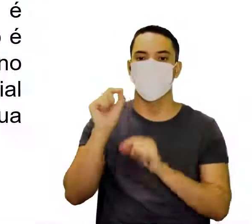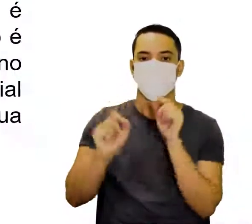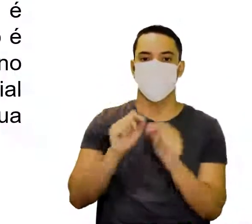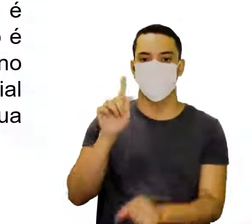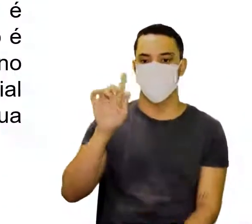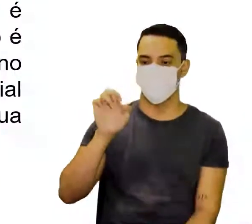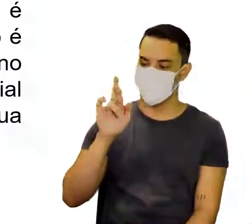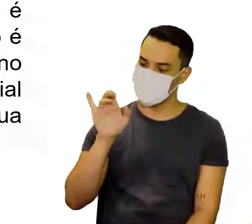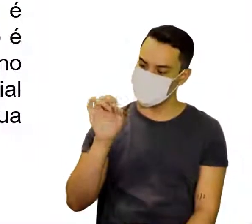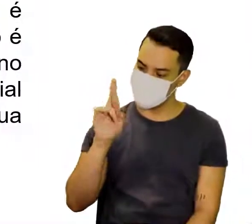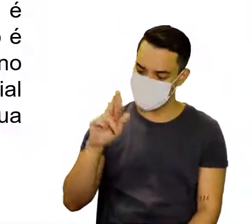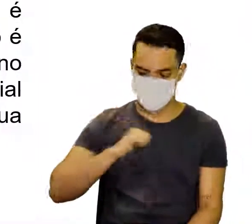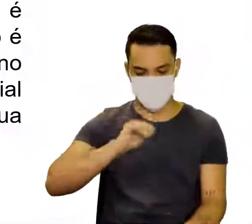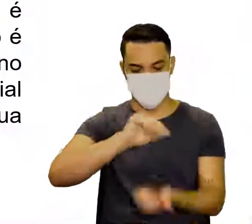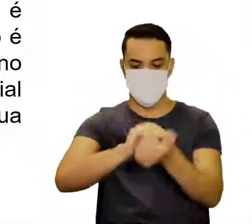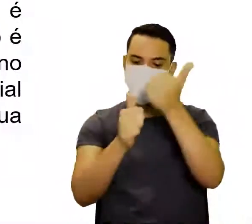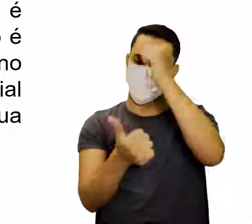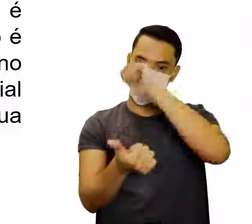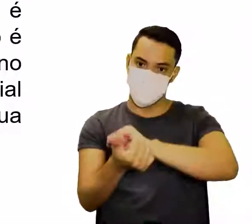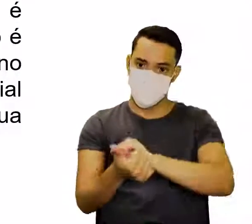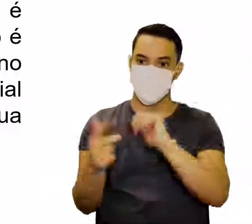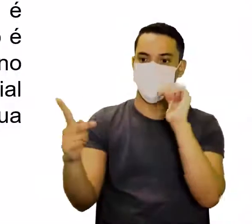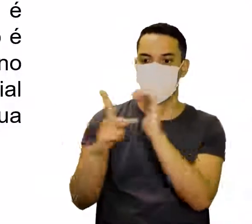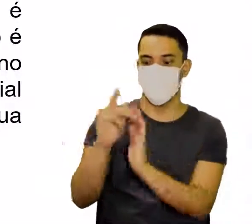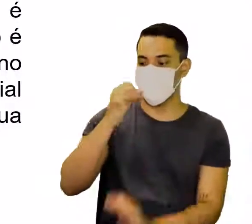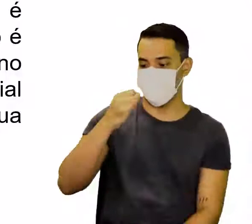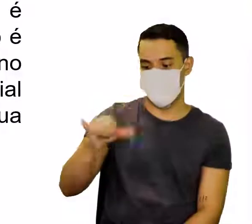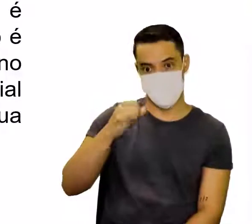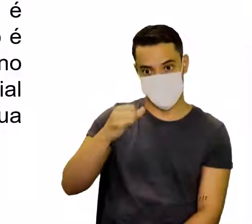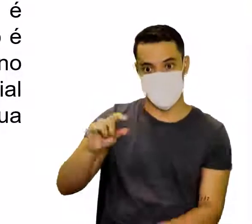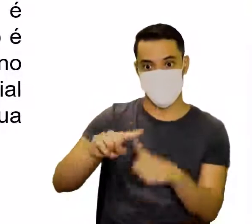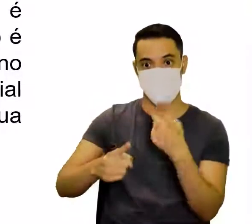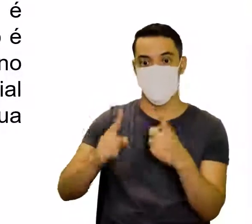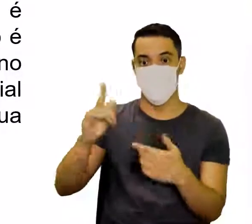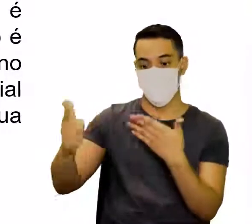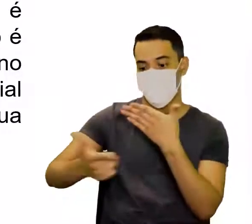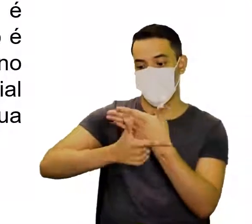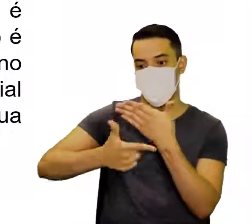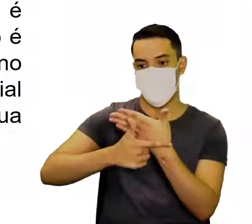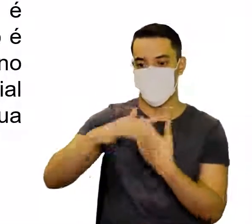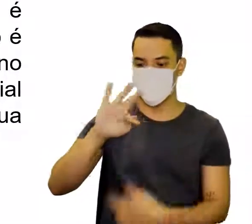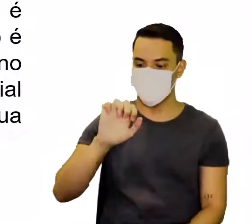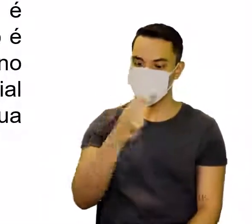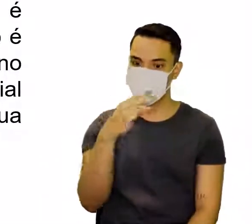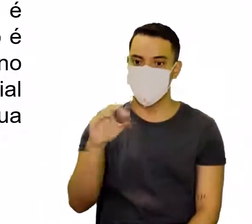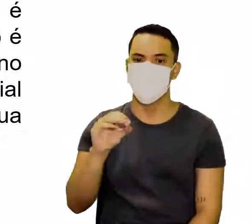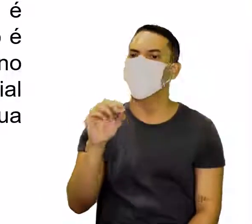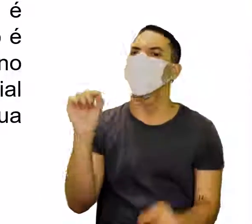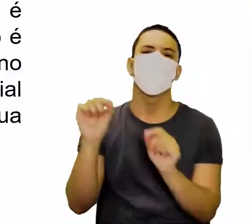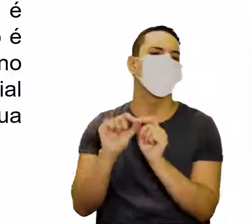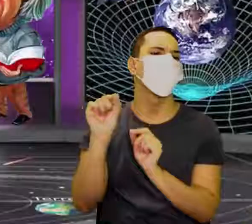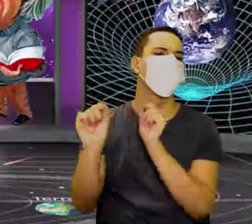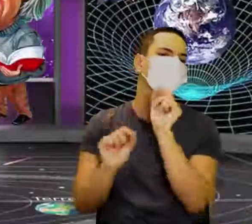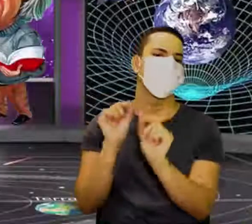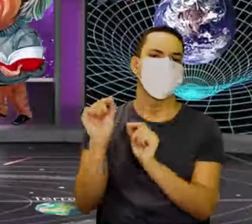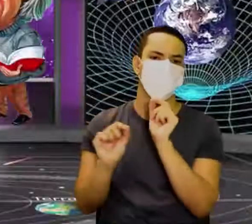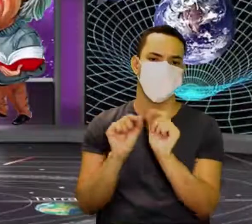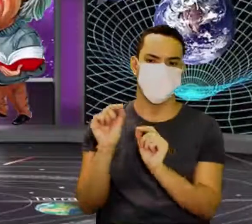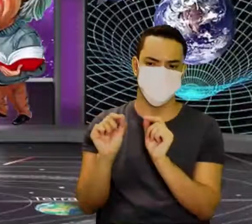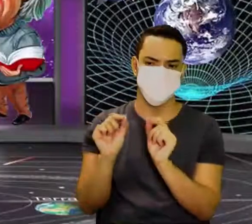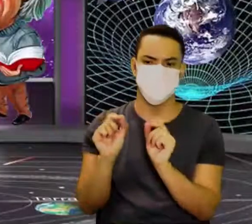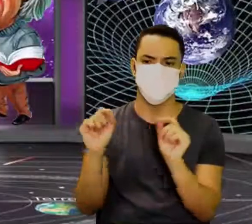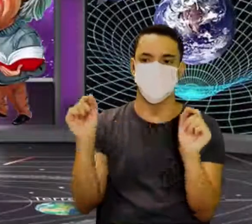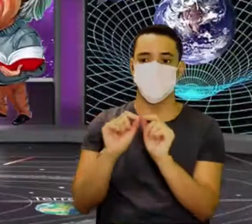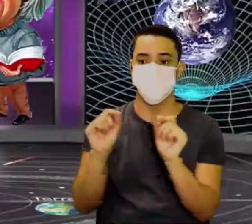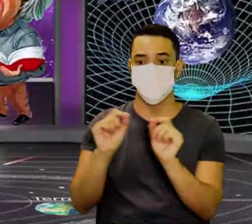gerador, ele converte uma energia em energia elétrica e a função dele é fazer o quê? Venham aqui comigo.